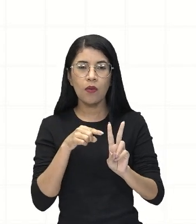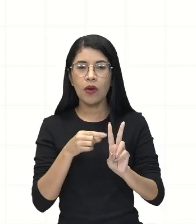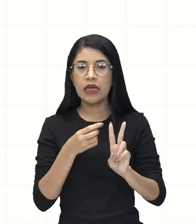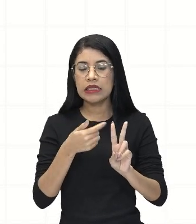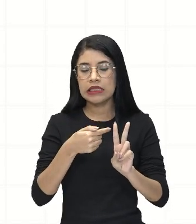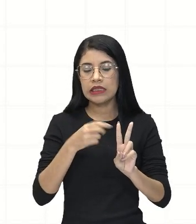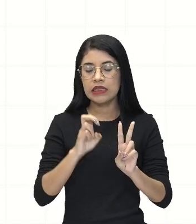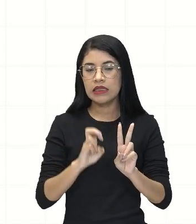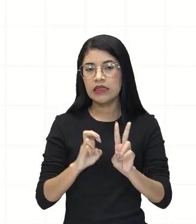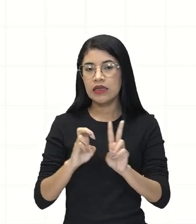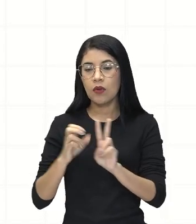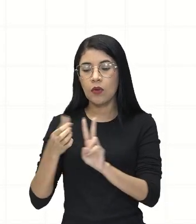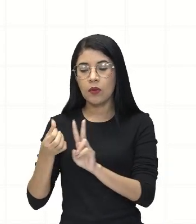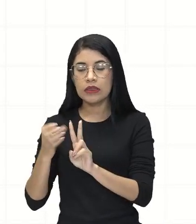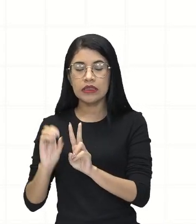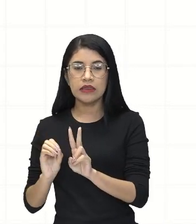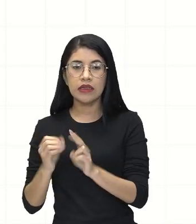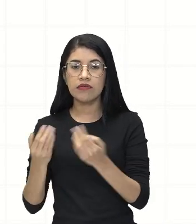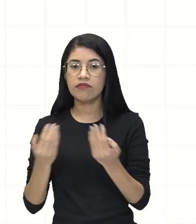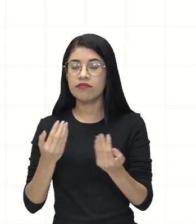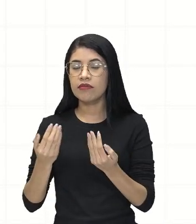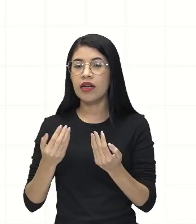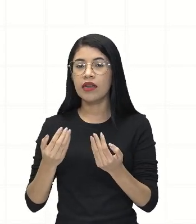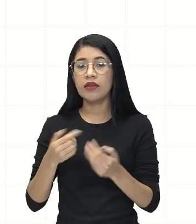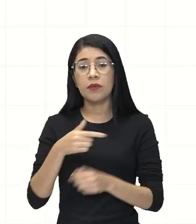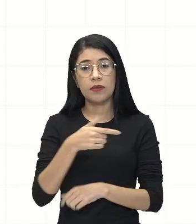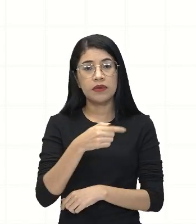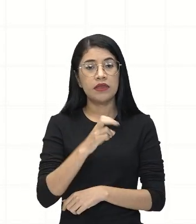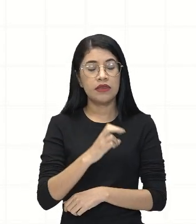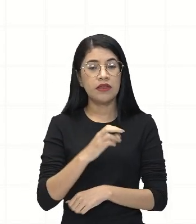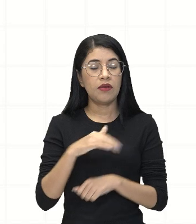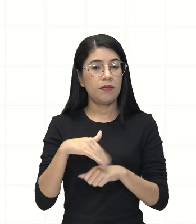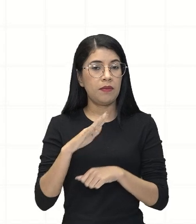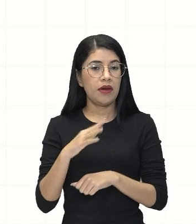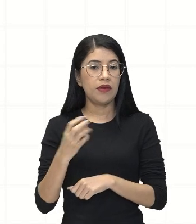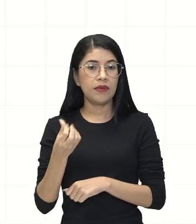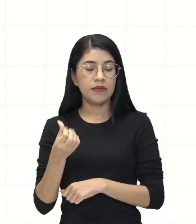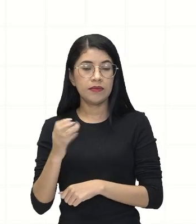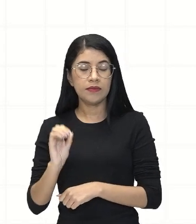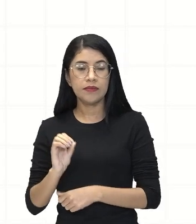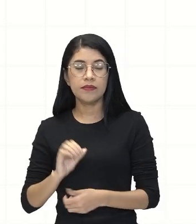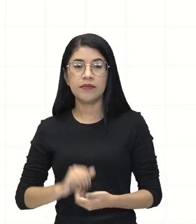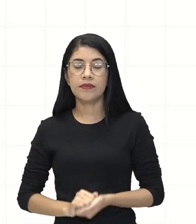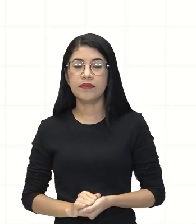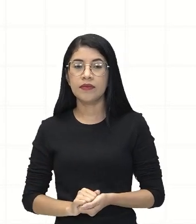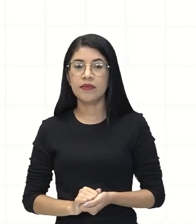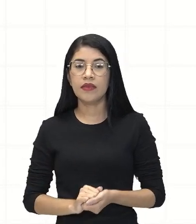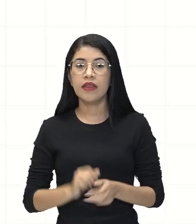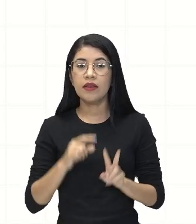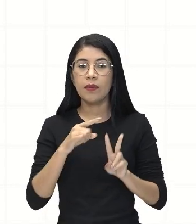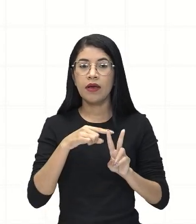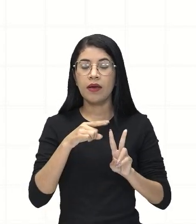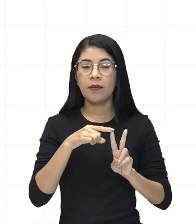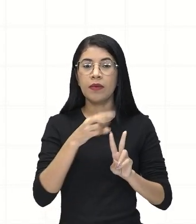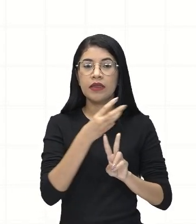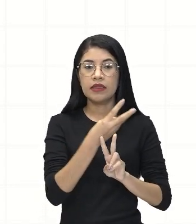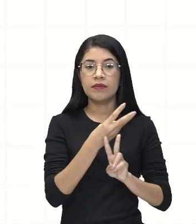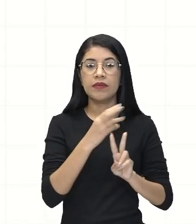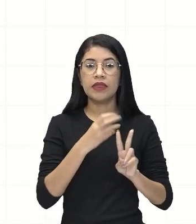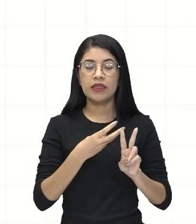do que 60. Beleza. Aqui, ó, eu tenho novamente, raiz cúbica de 309 é